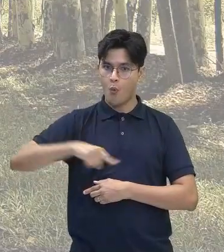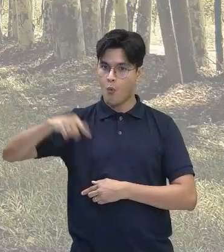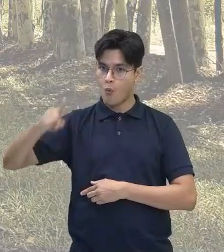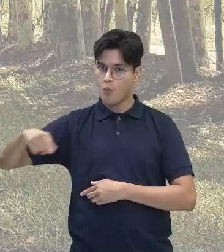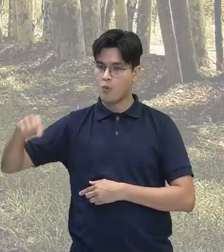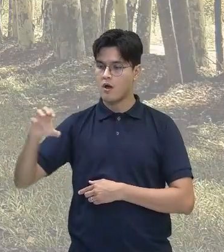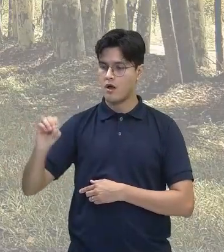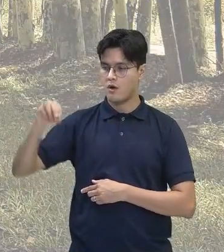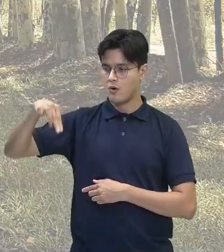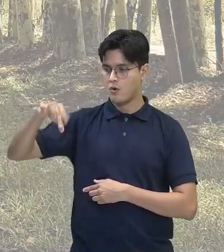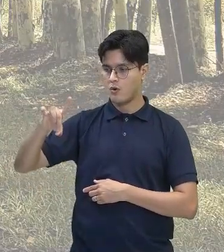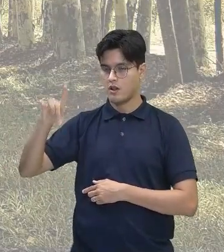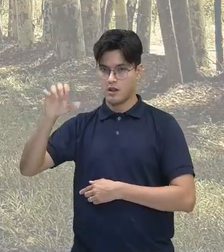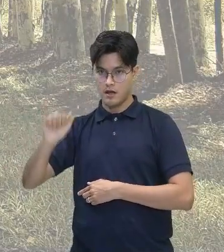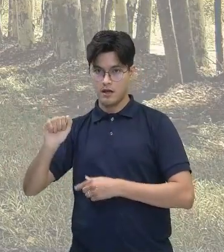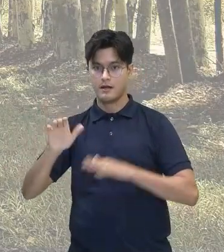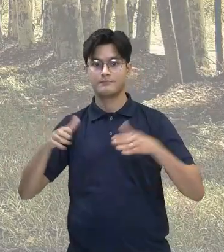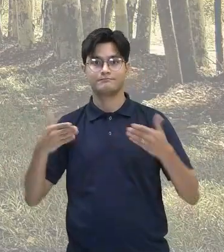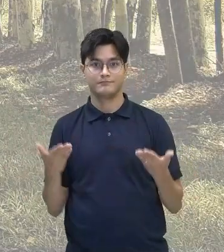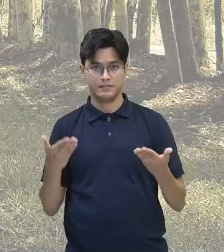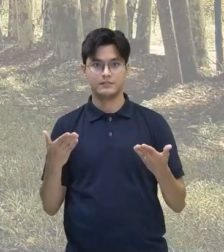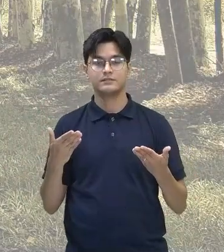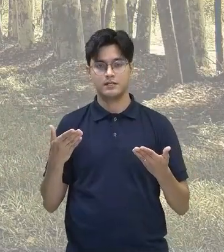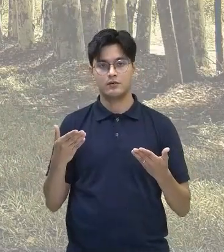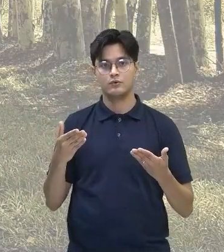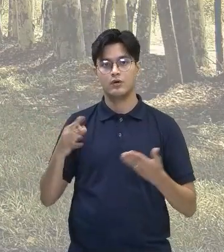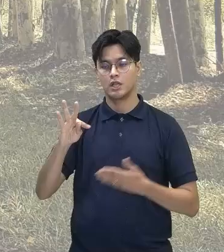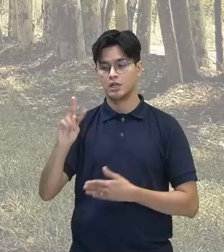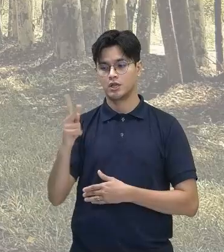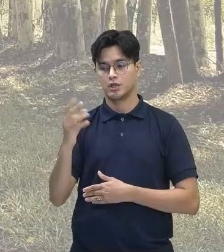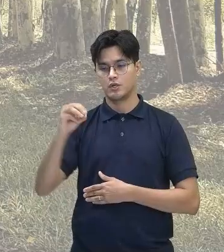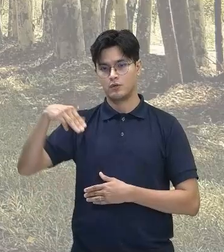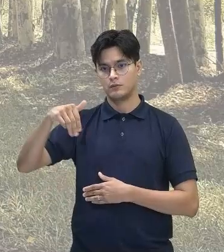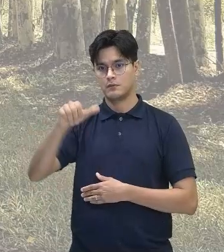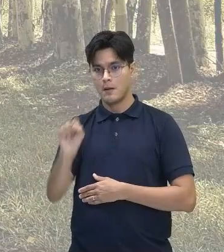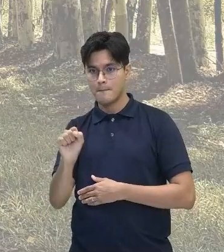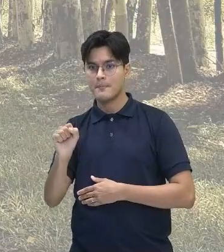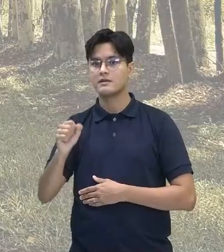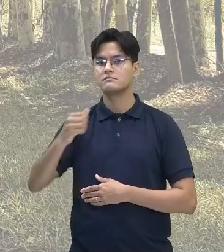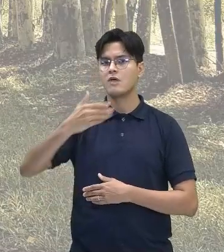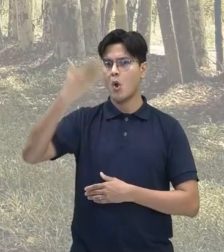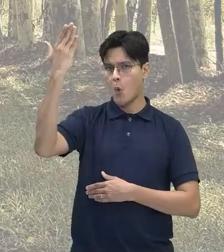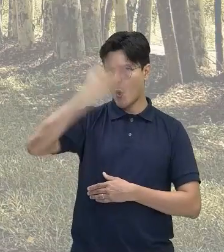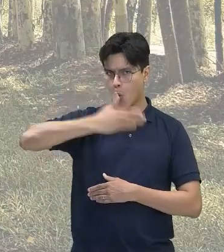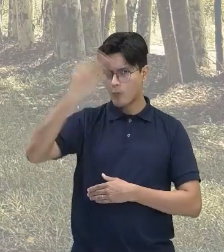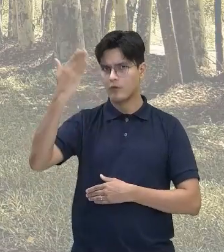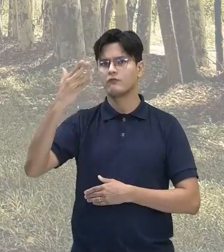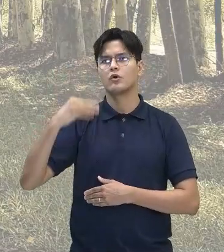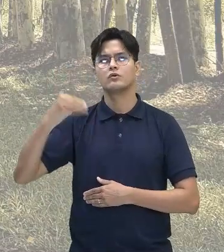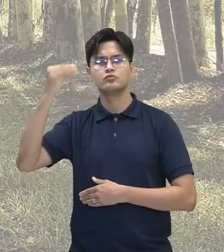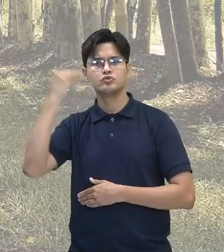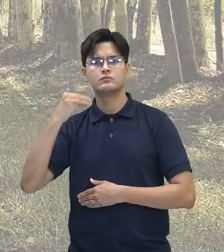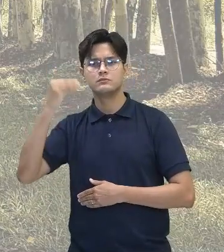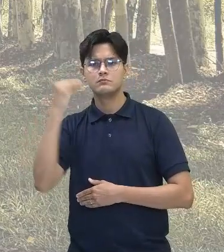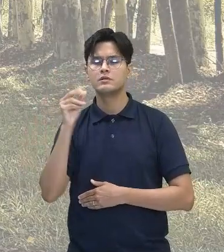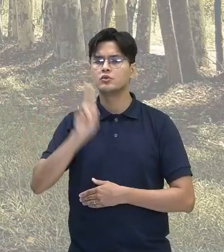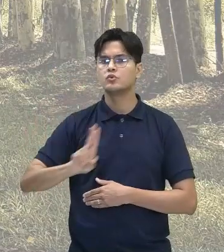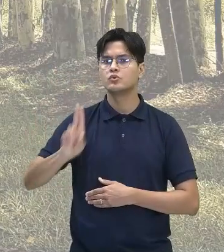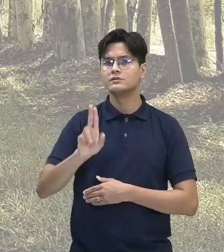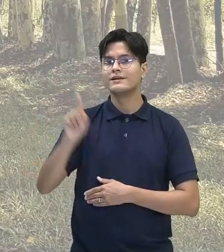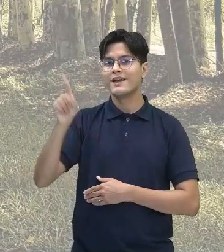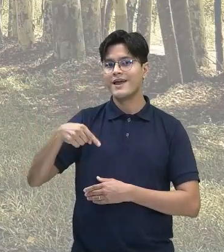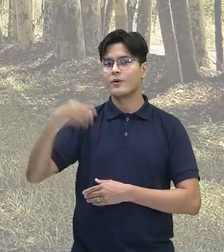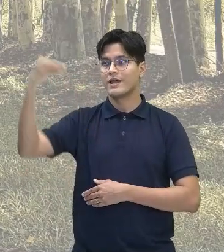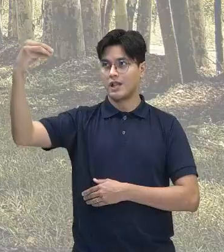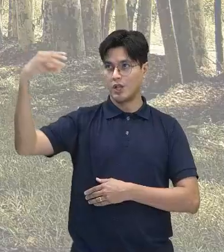aí de Thomas Young, ele comprova que a luz ela tem natureza de uma onda